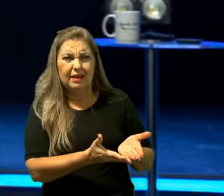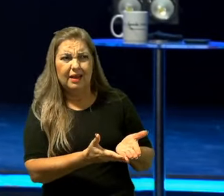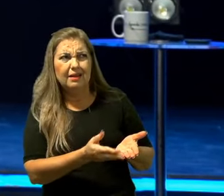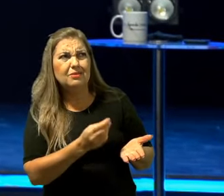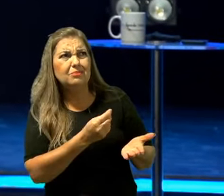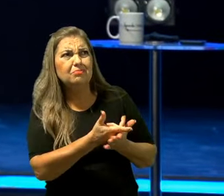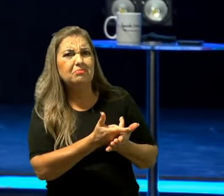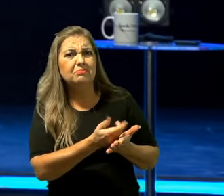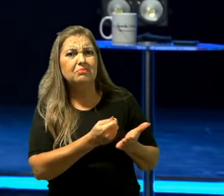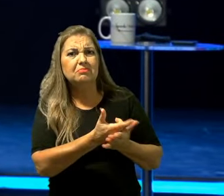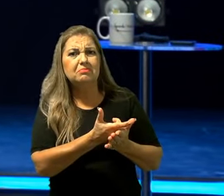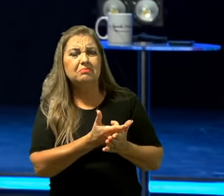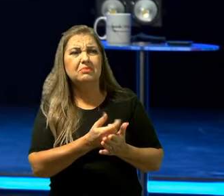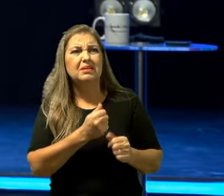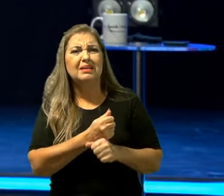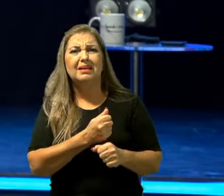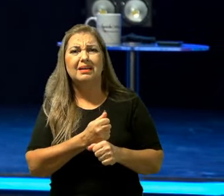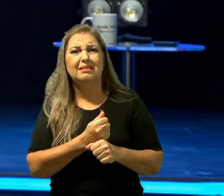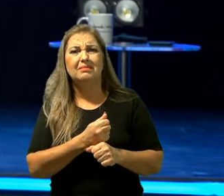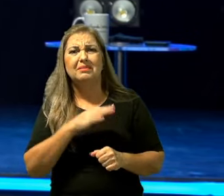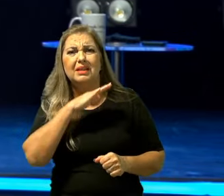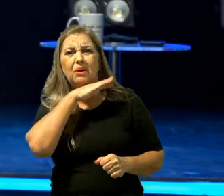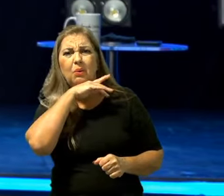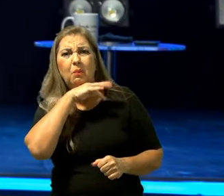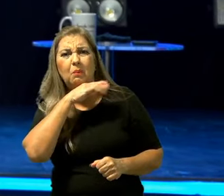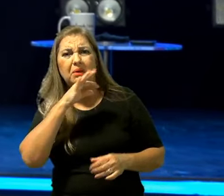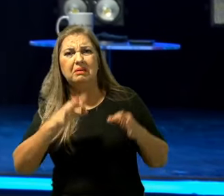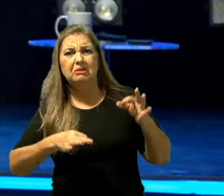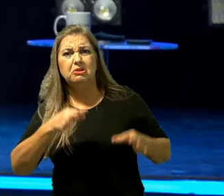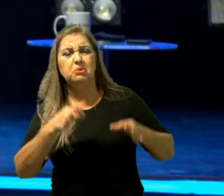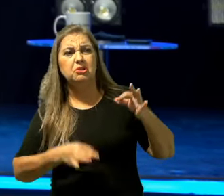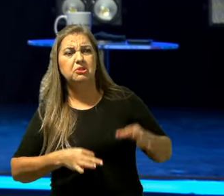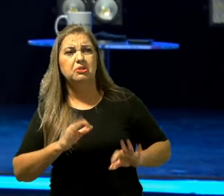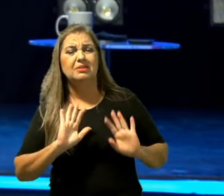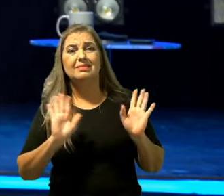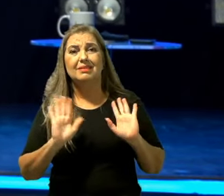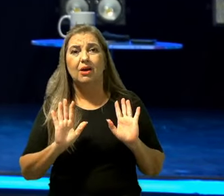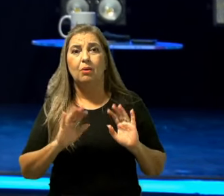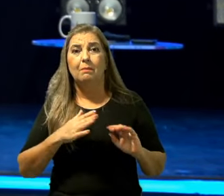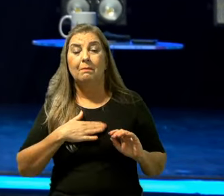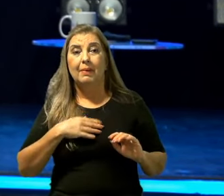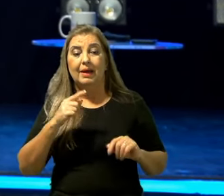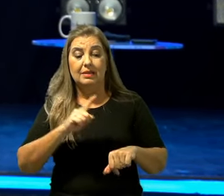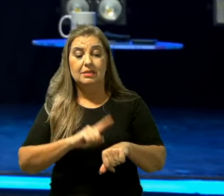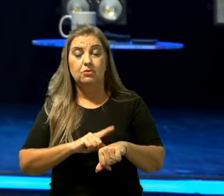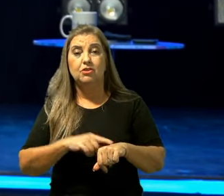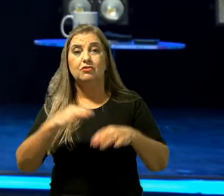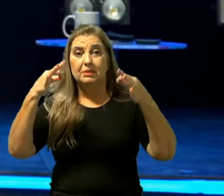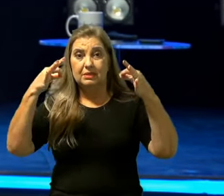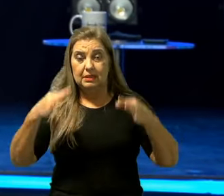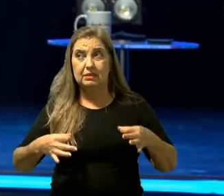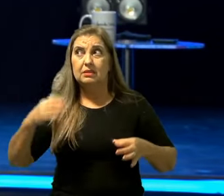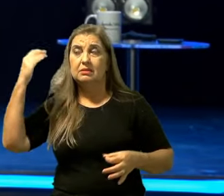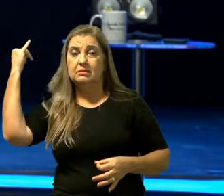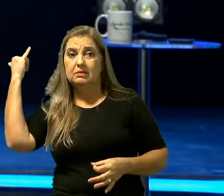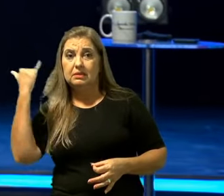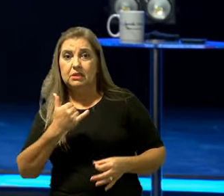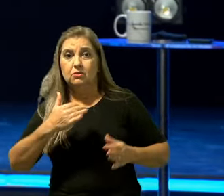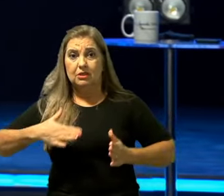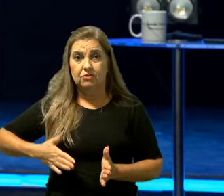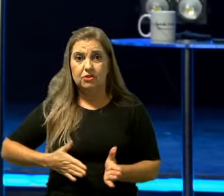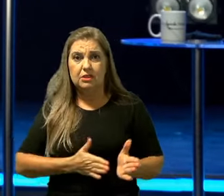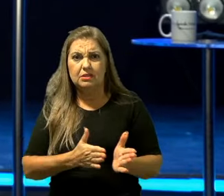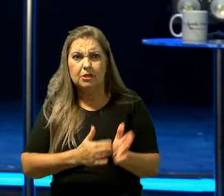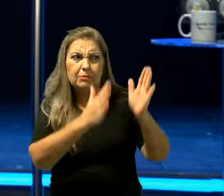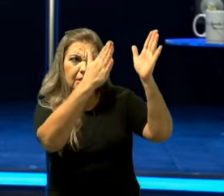tem coisa na justiça, é difícil, que não sei o que é lá, e tal, tal, tal. Só que ali eu tive uma convicção clara de que Deus estava, né, nos direcionando para